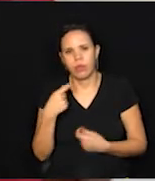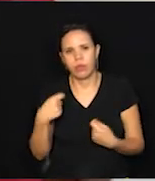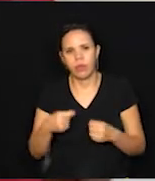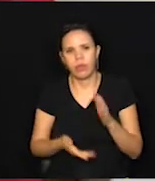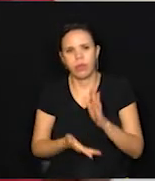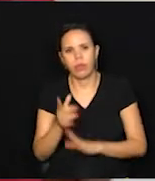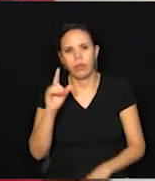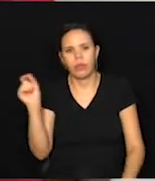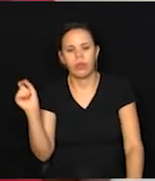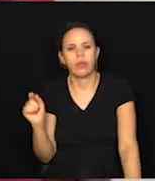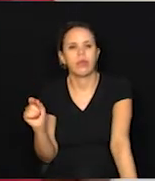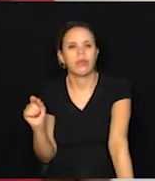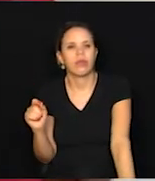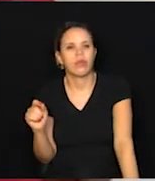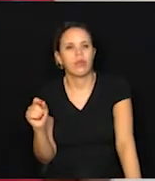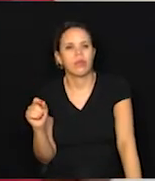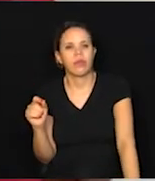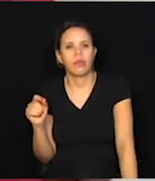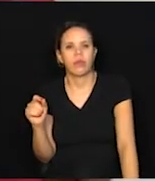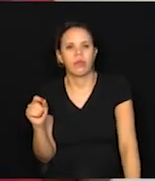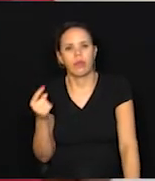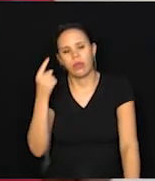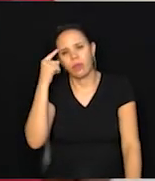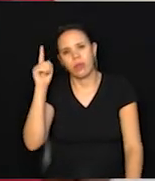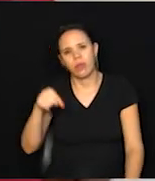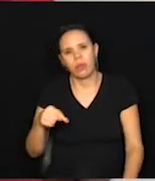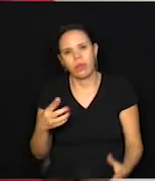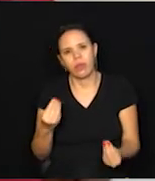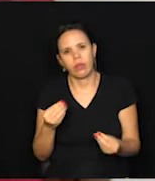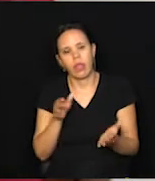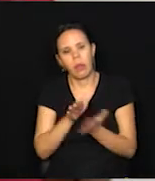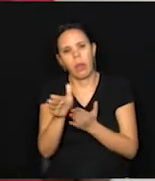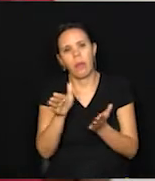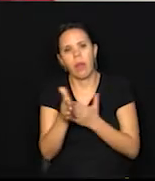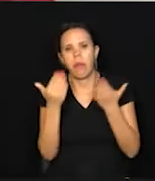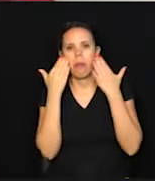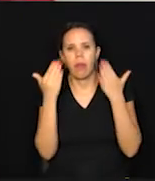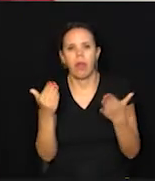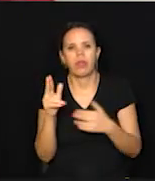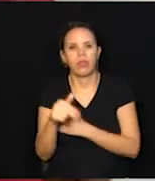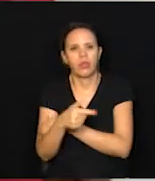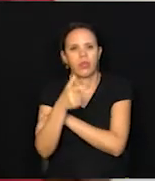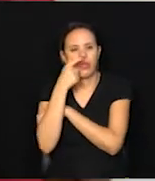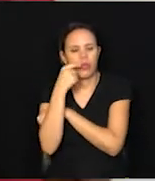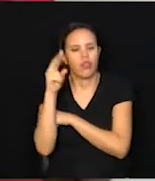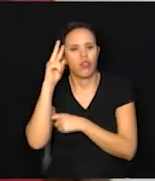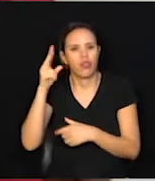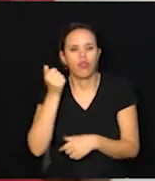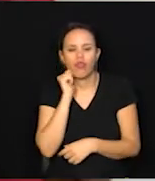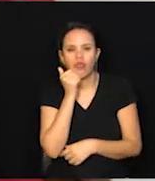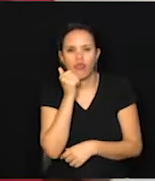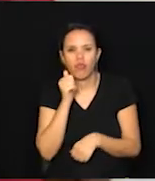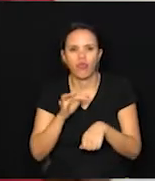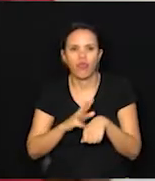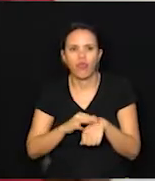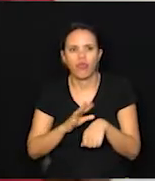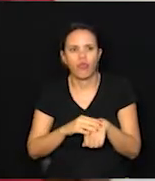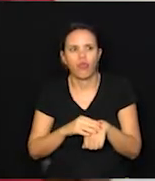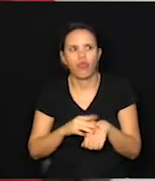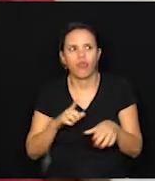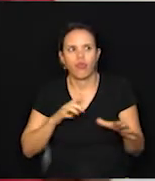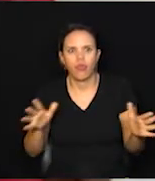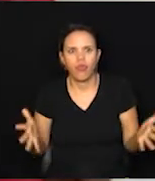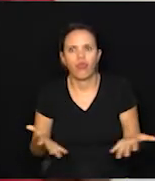sair. Essa ideia de tantas publicações, né? A gente nunca viu na história da ciência uma doença que tenha